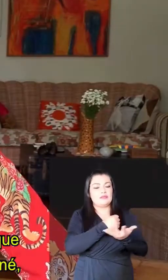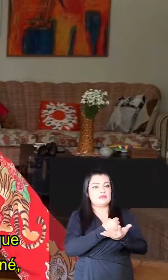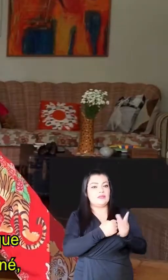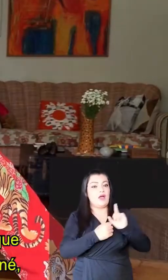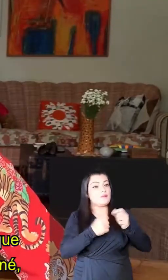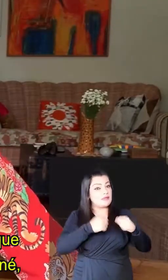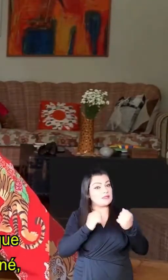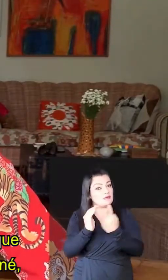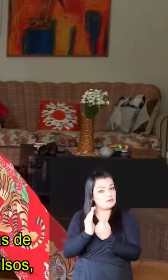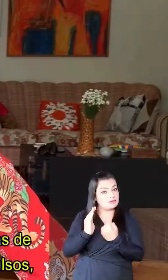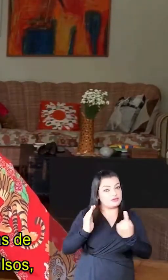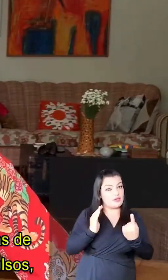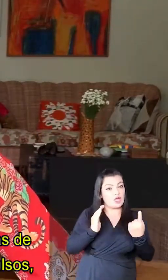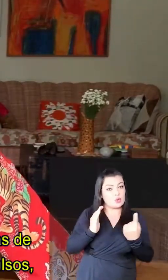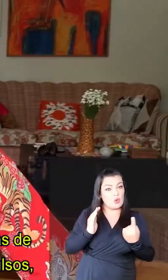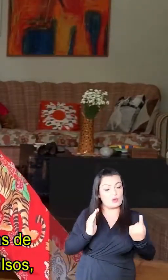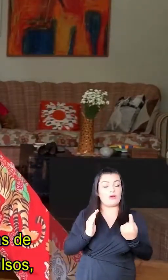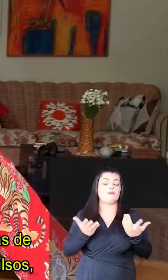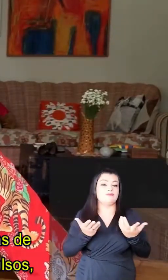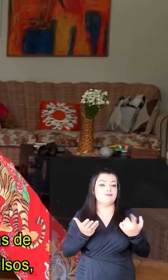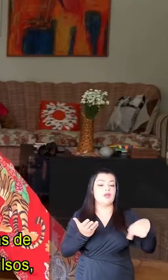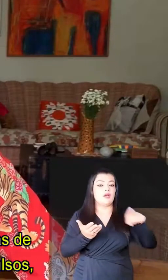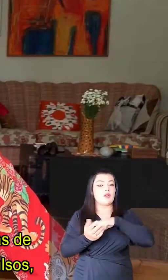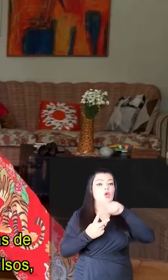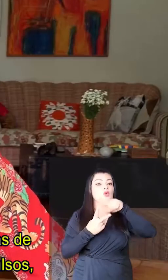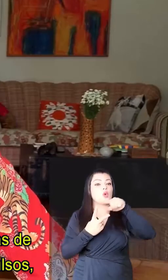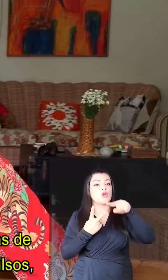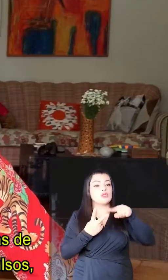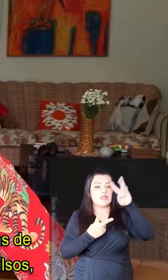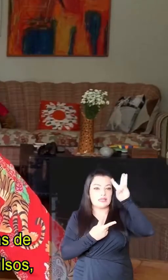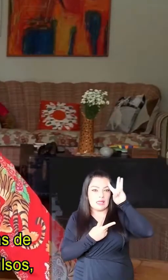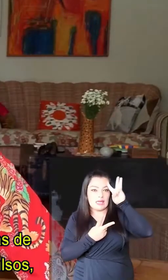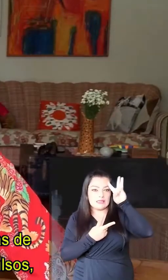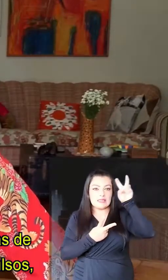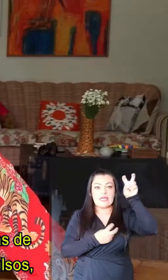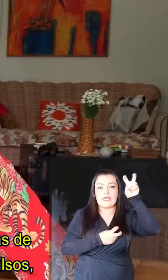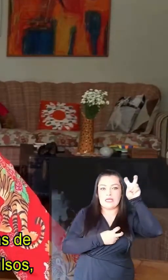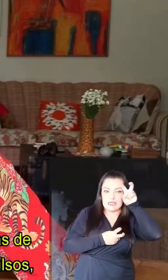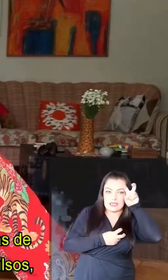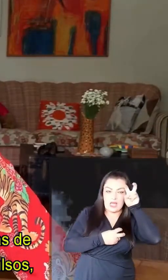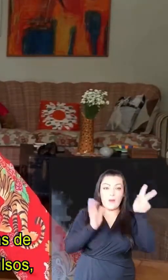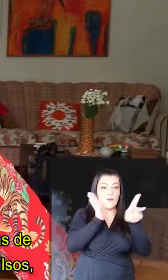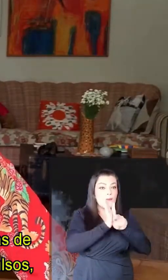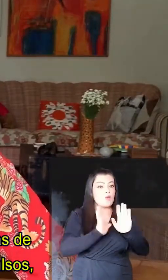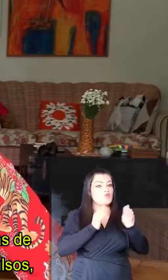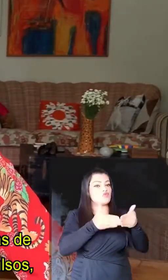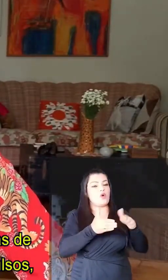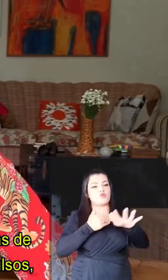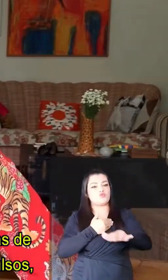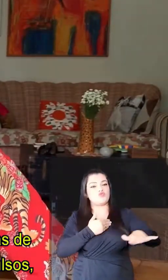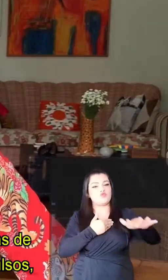e que sofreram muito, né, com isolamento. Então a gente deixou 2 dias de semana para encontros com esses